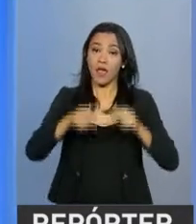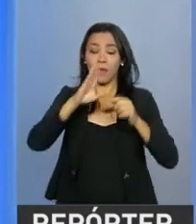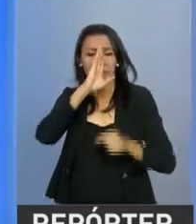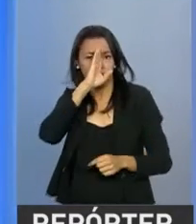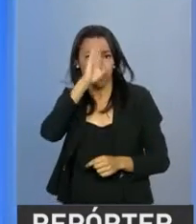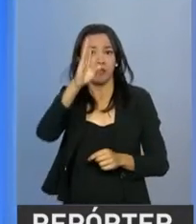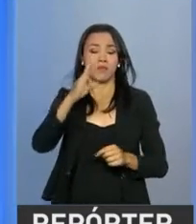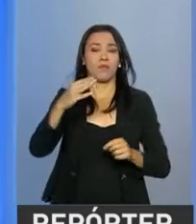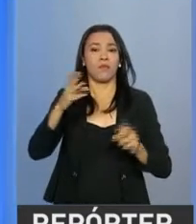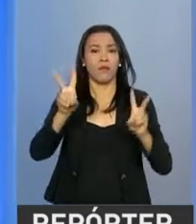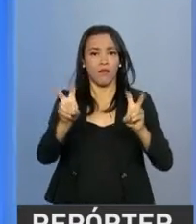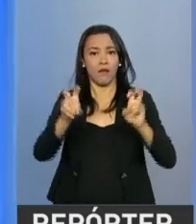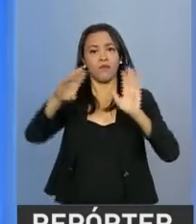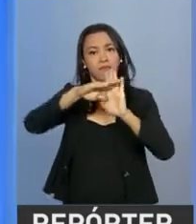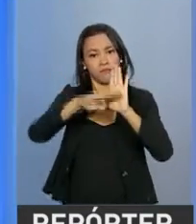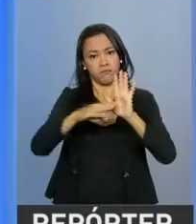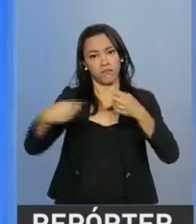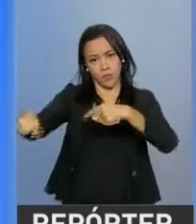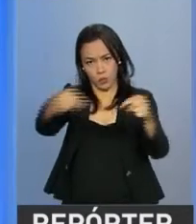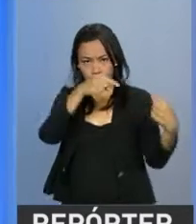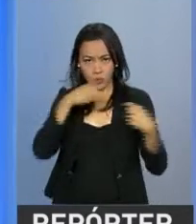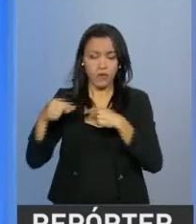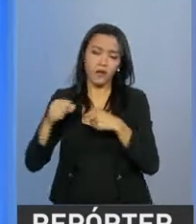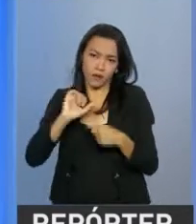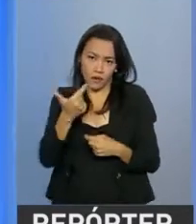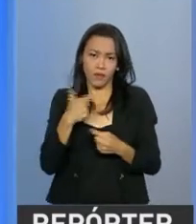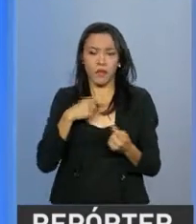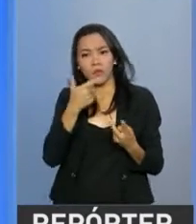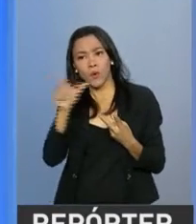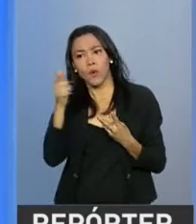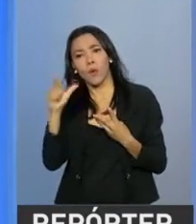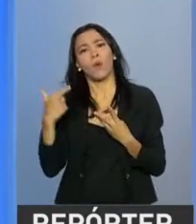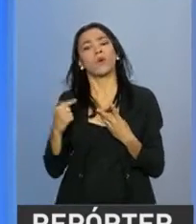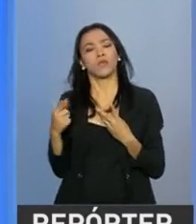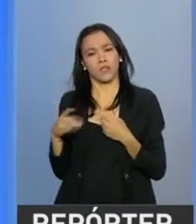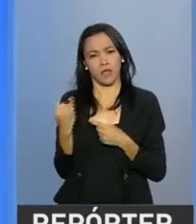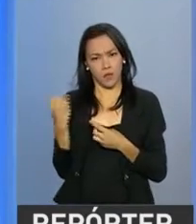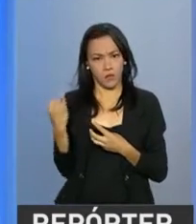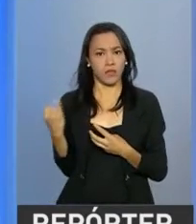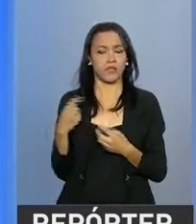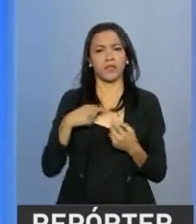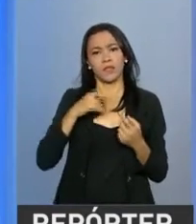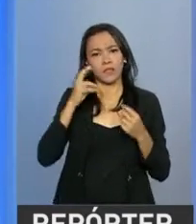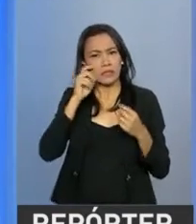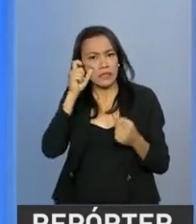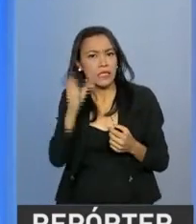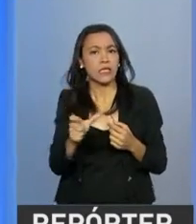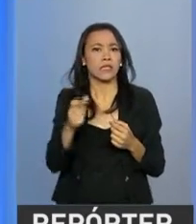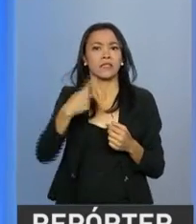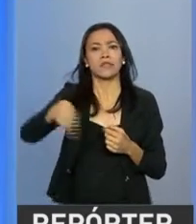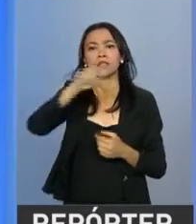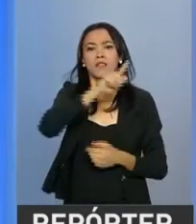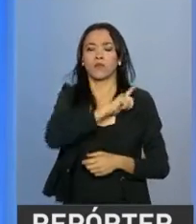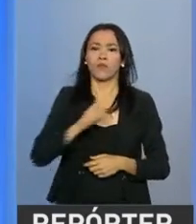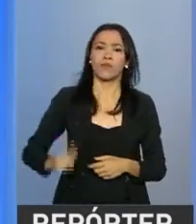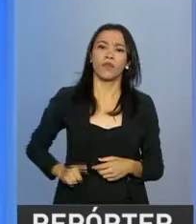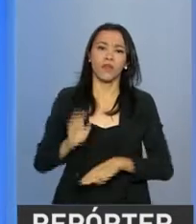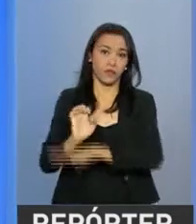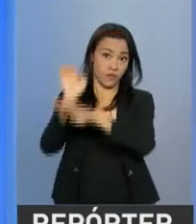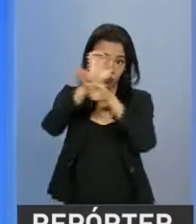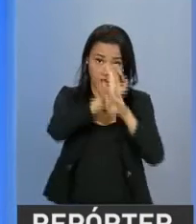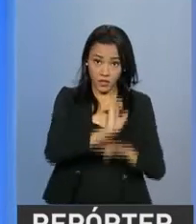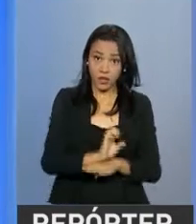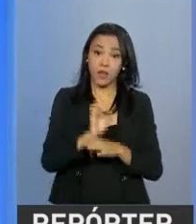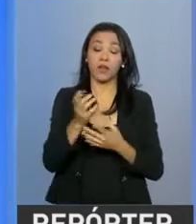um vai ser a pauta prioritária mais claro nós temos outras pautas que são importante tem muitos temas de interesse dos governadores né